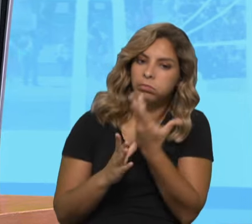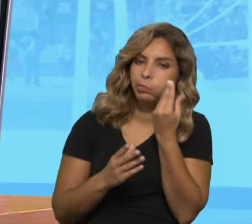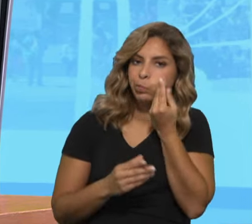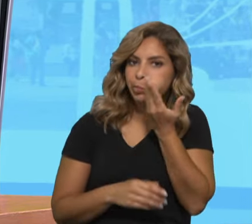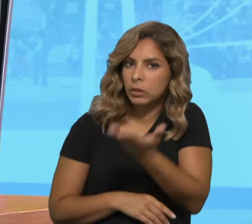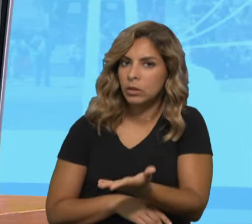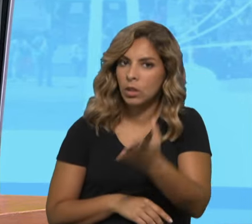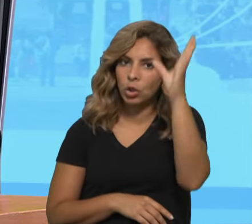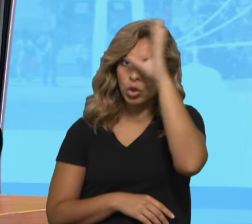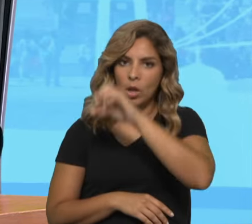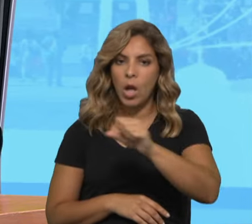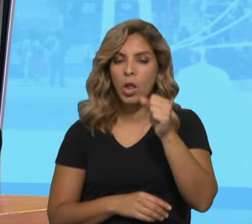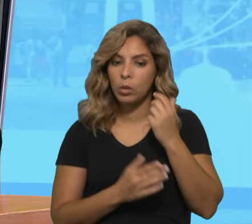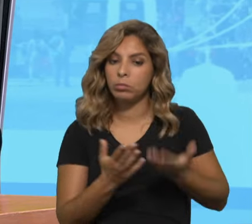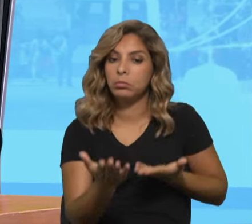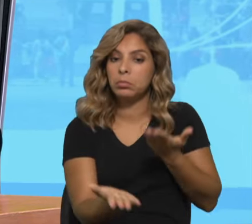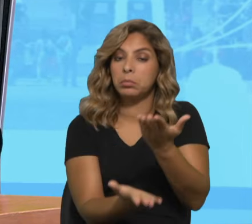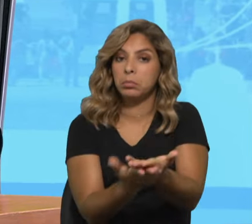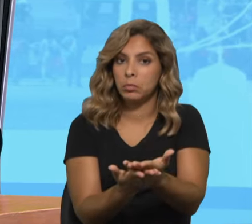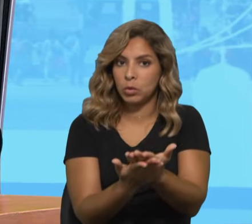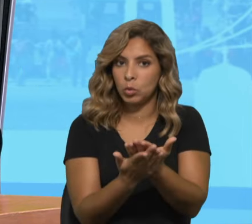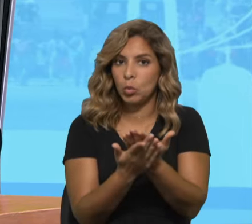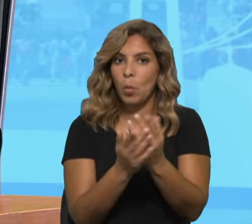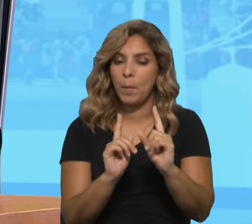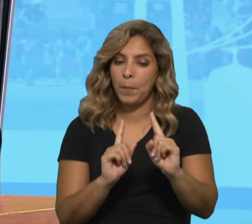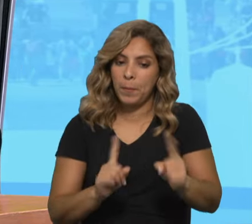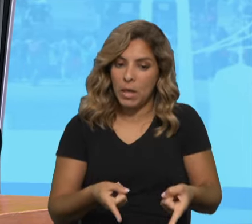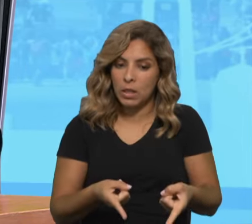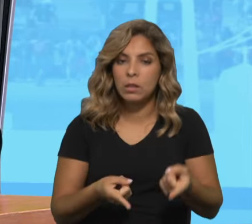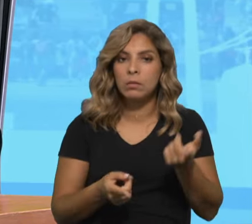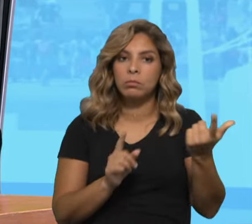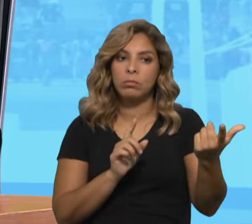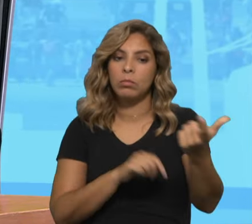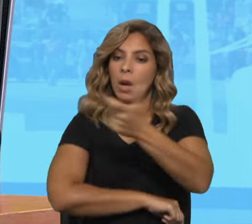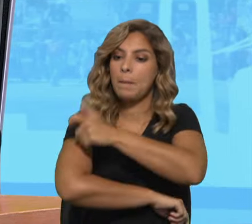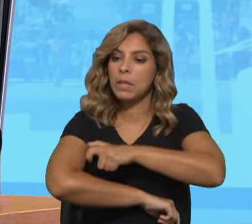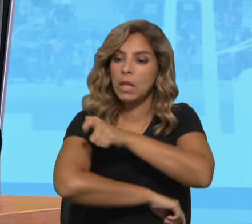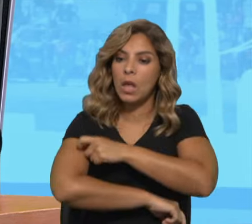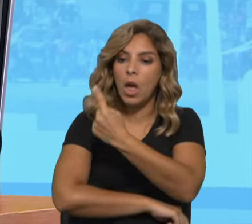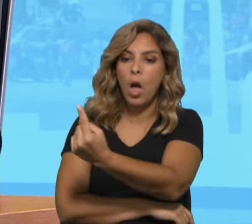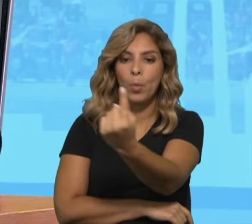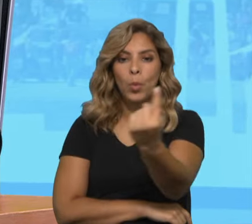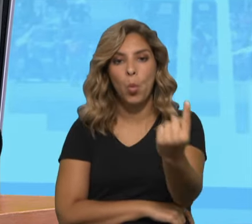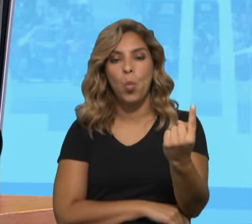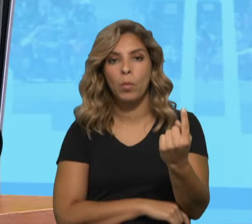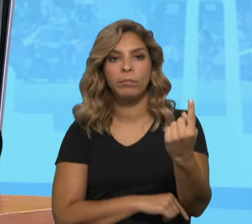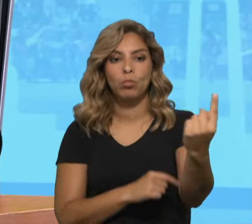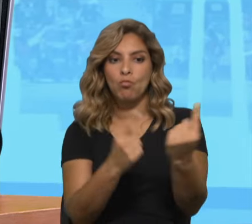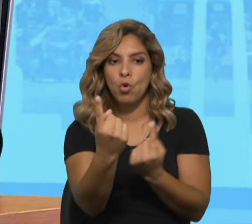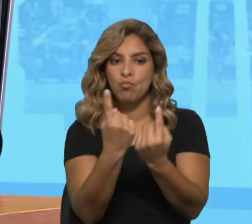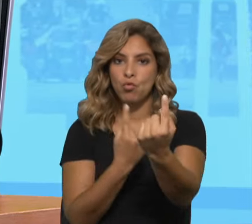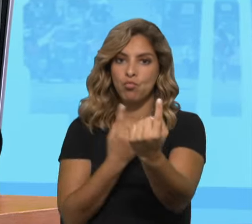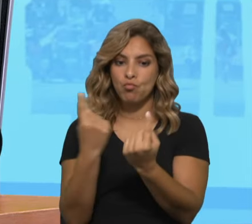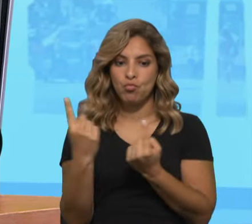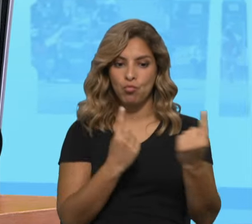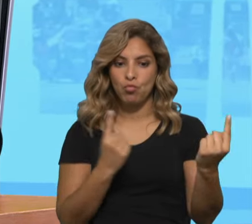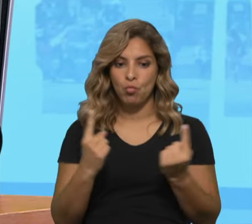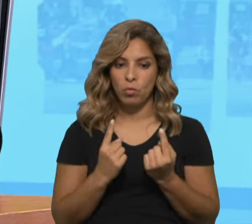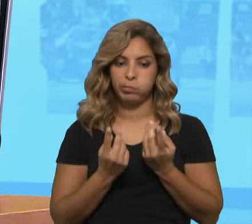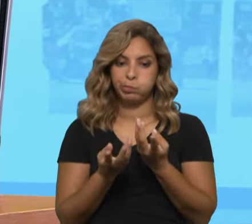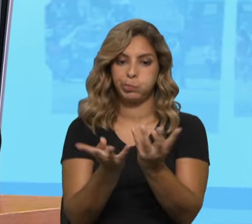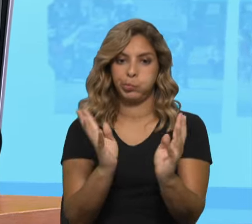que toma a iniciativa de juntar representantes das várias confissões religiosas para com elas